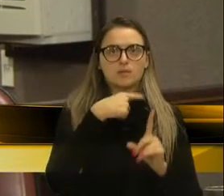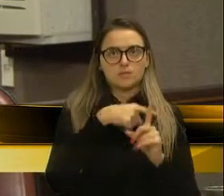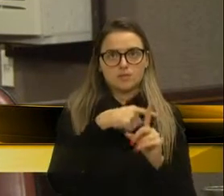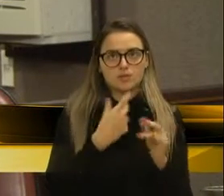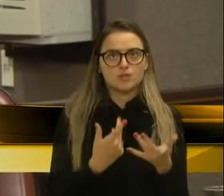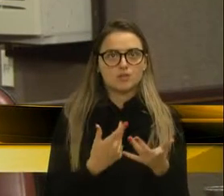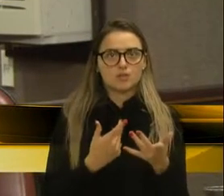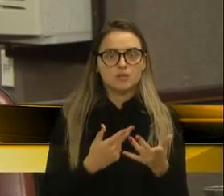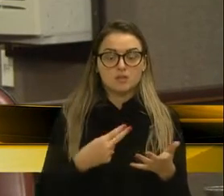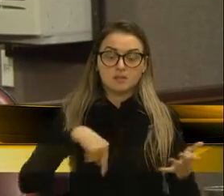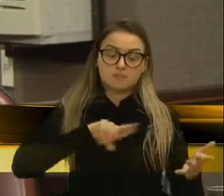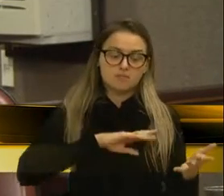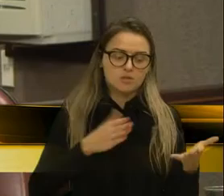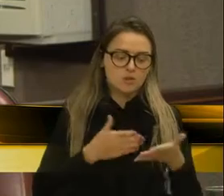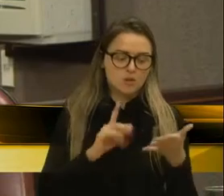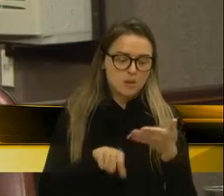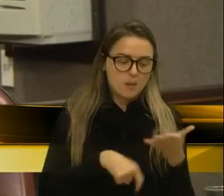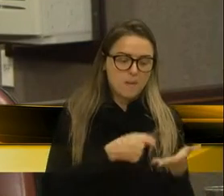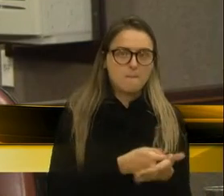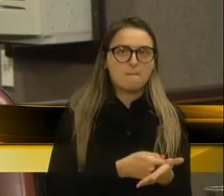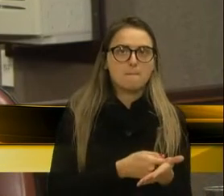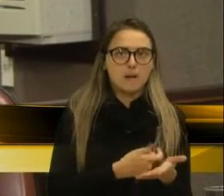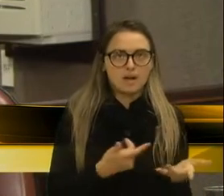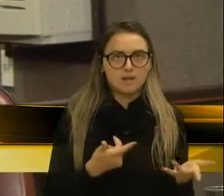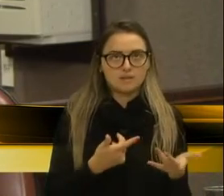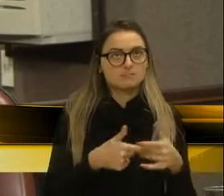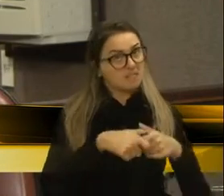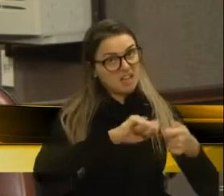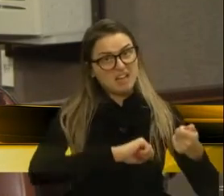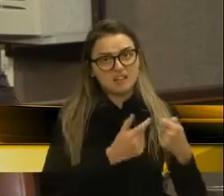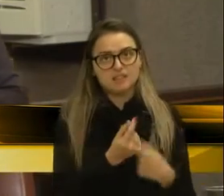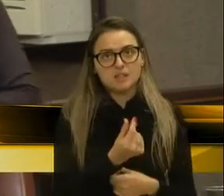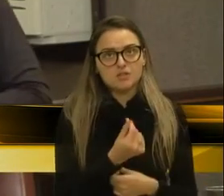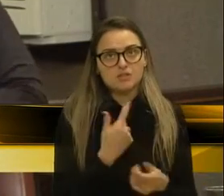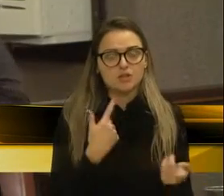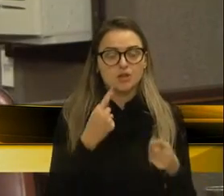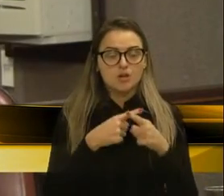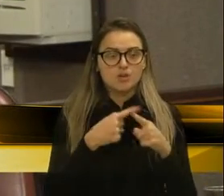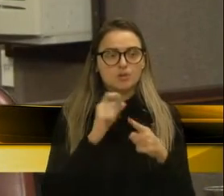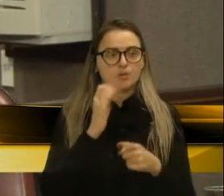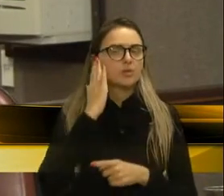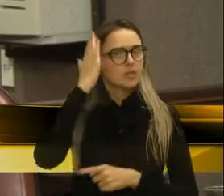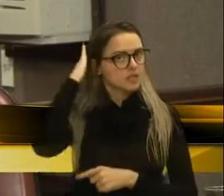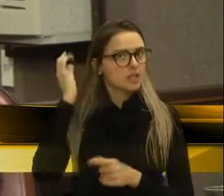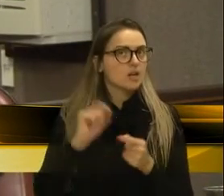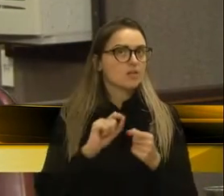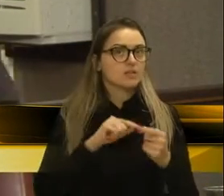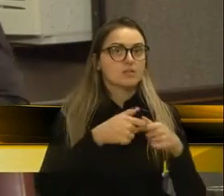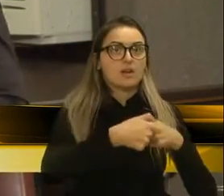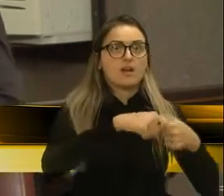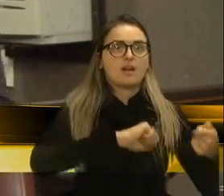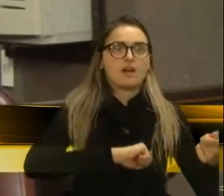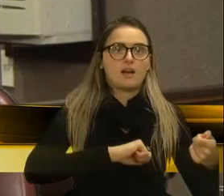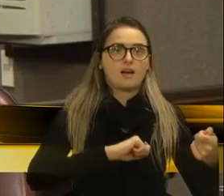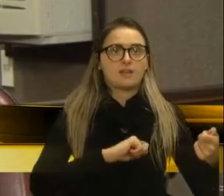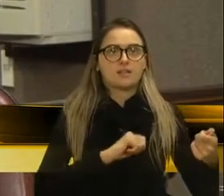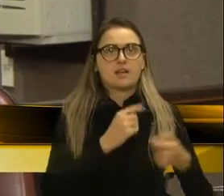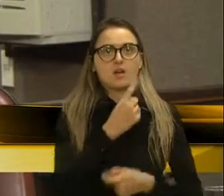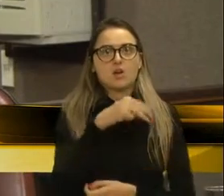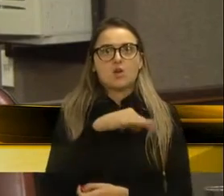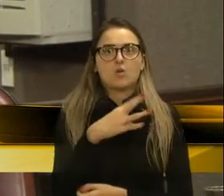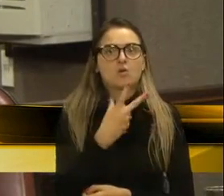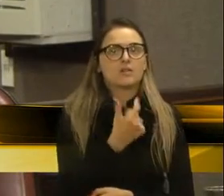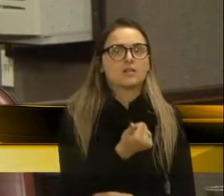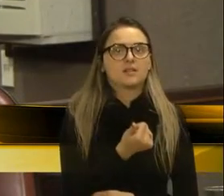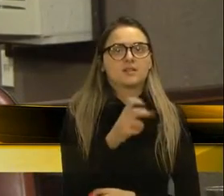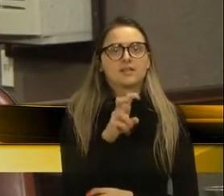Daí nós estamos tendo que pagar, jogar dinheiro no lixo, porque o que o prefeito Guerra está fazendo é isso daqui, ó, jogar